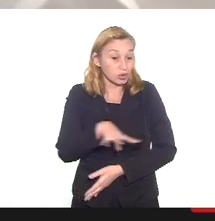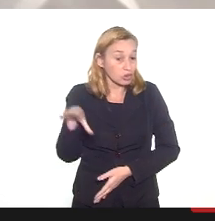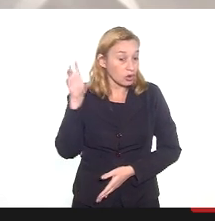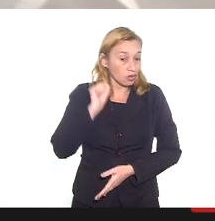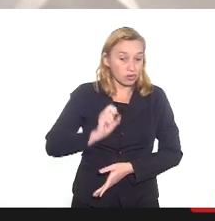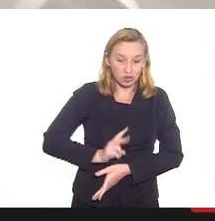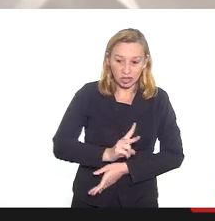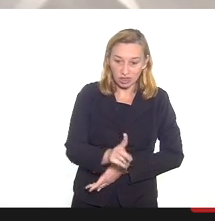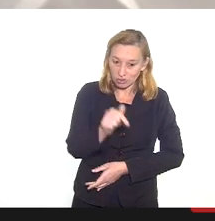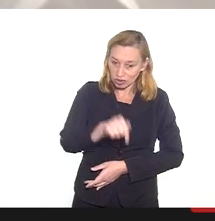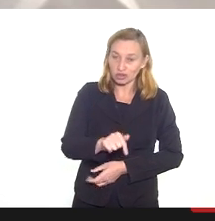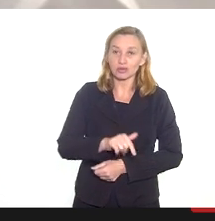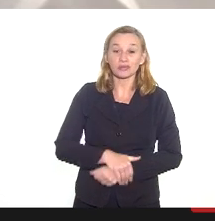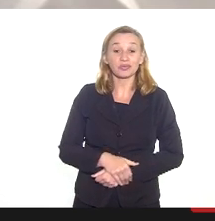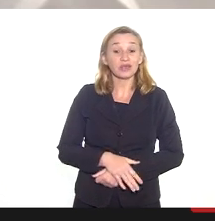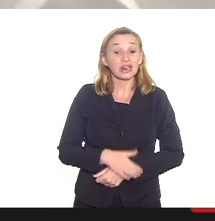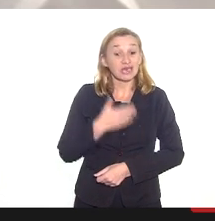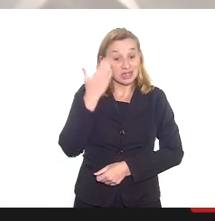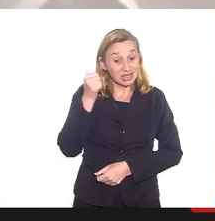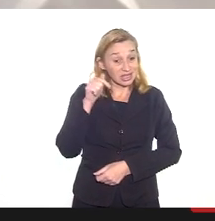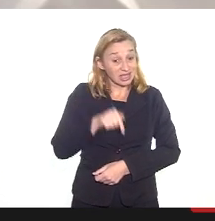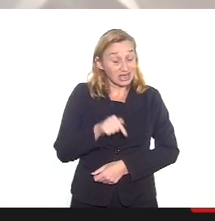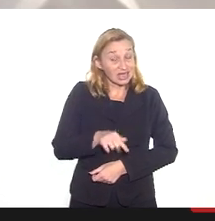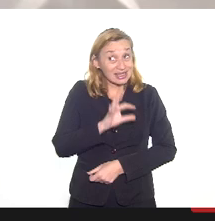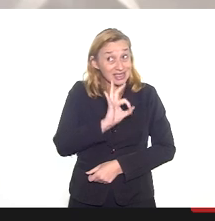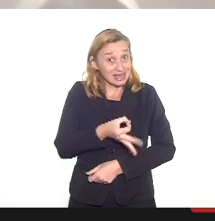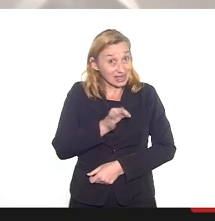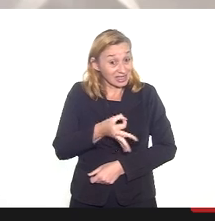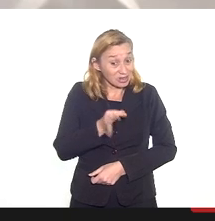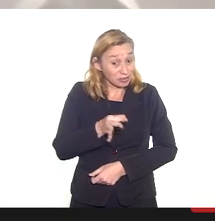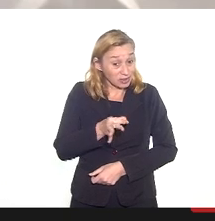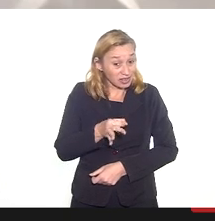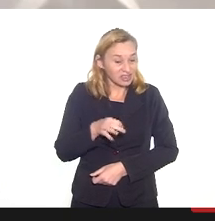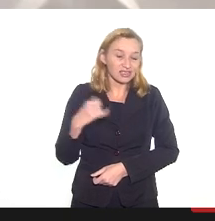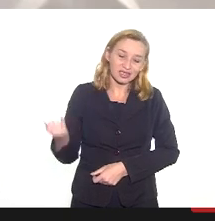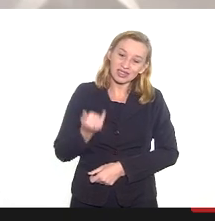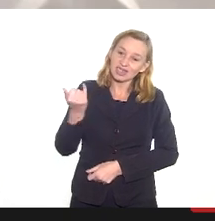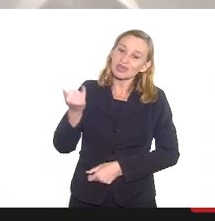ouvindo, que eu sei que daqui sairá, com certeza,